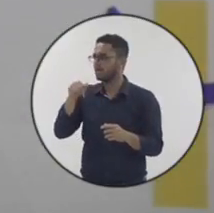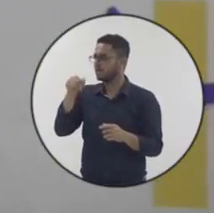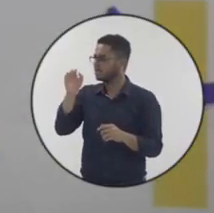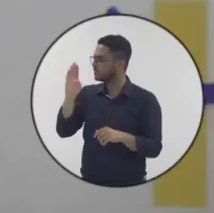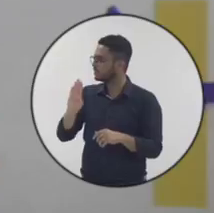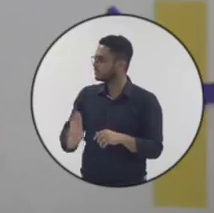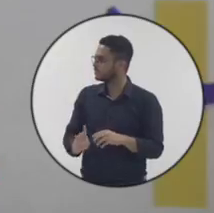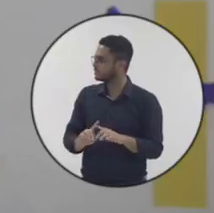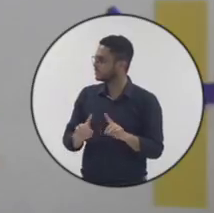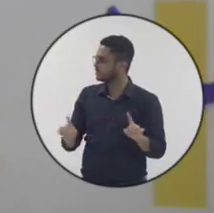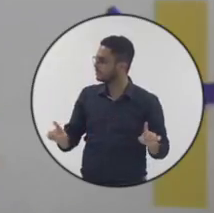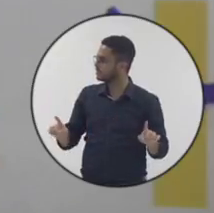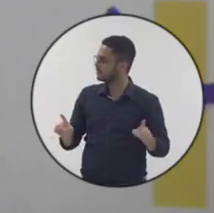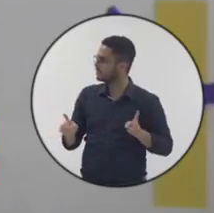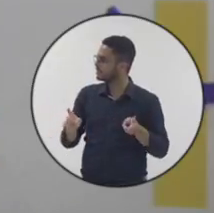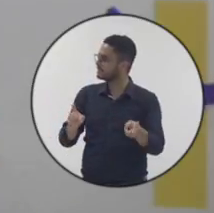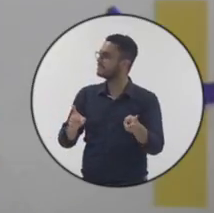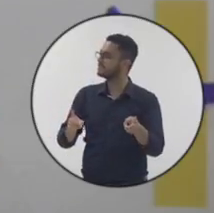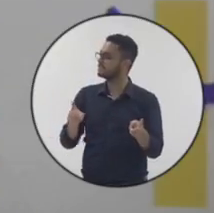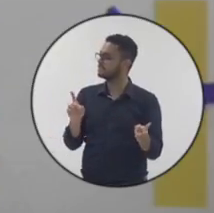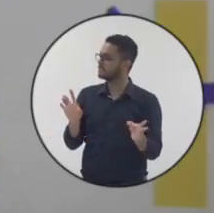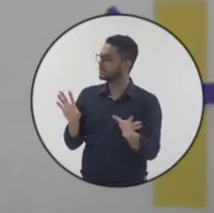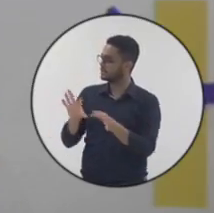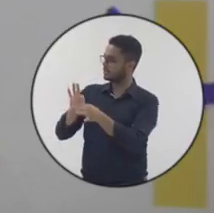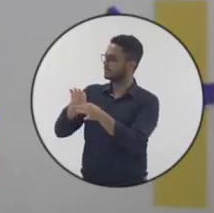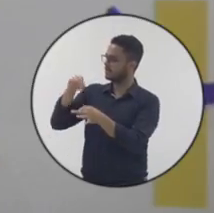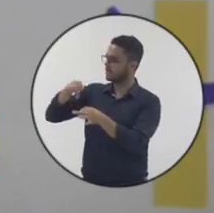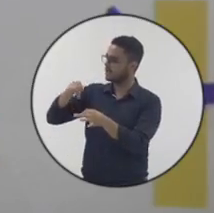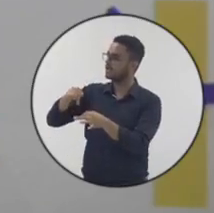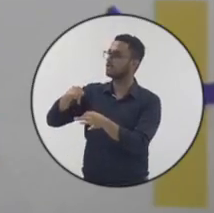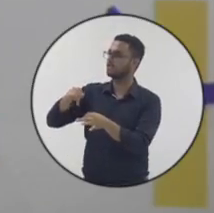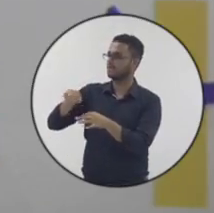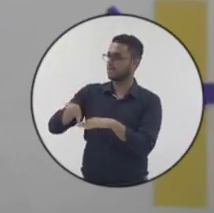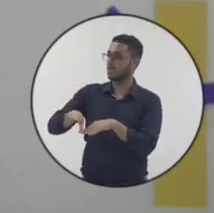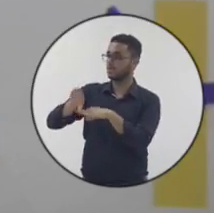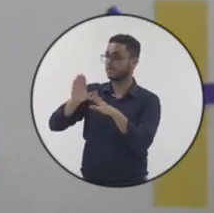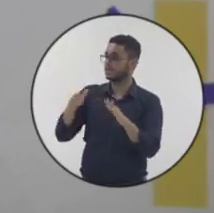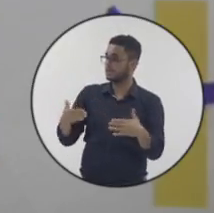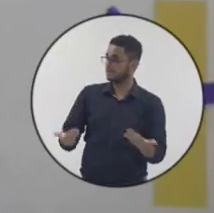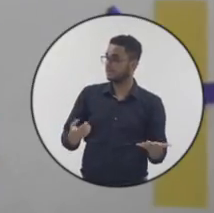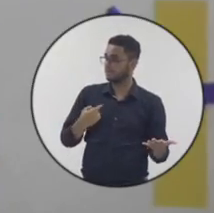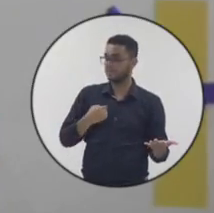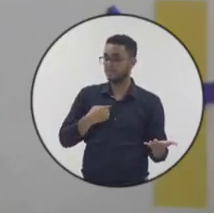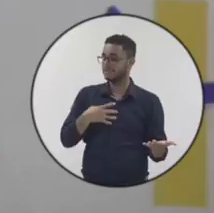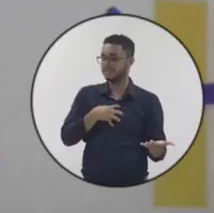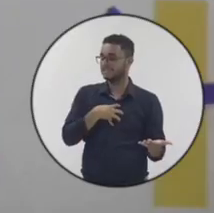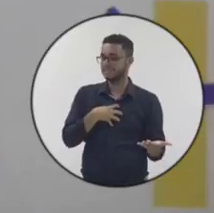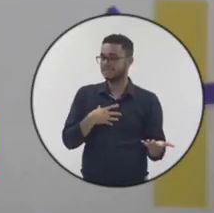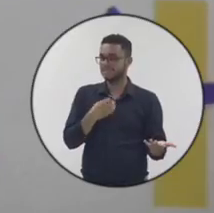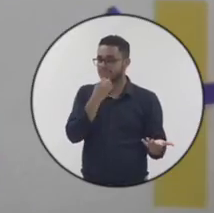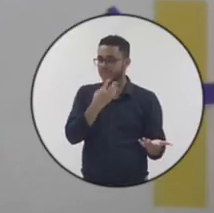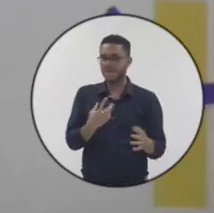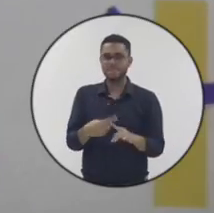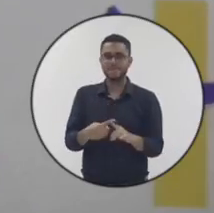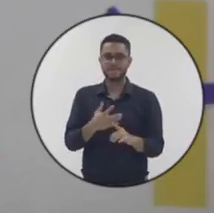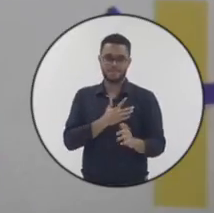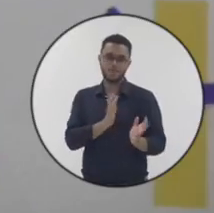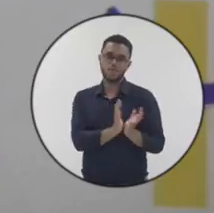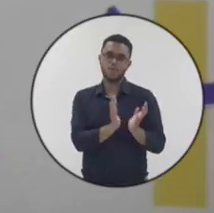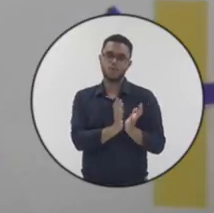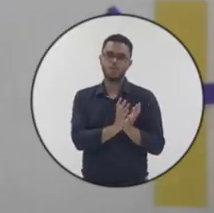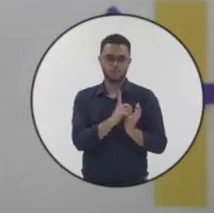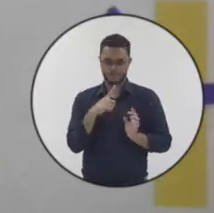que sempre esteve em parceria com este conselho. E aí, para mim, é uma honra por ter sido indicada pela minha rede, né, para estar